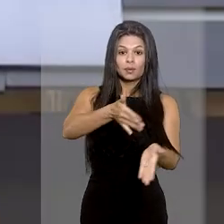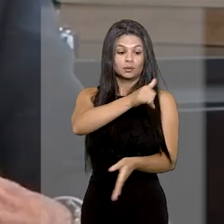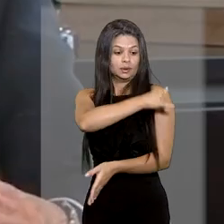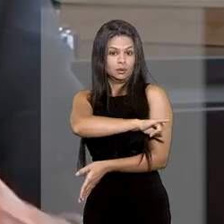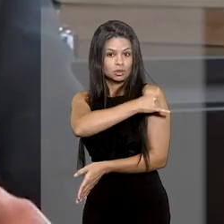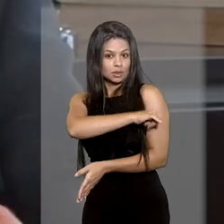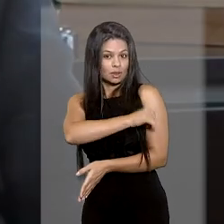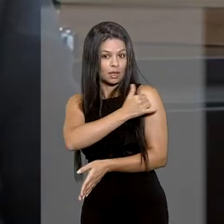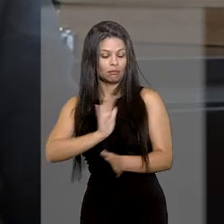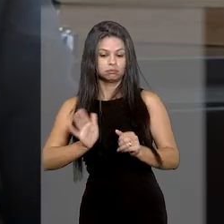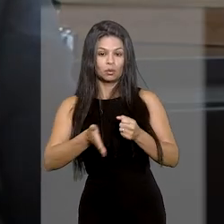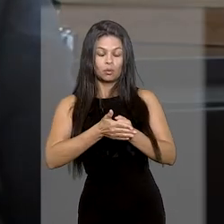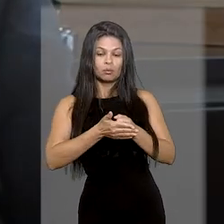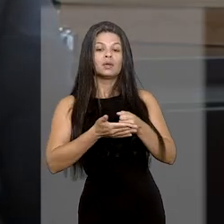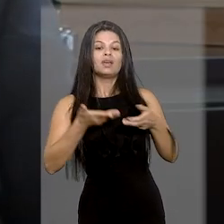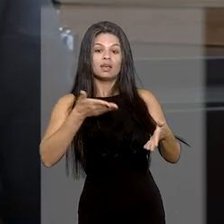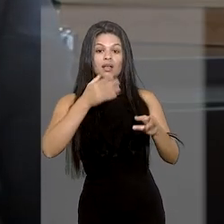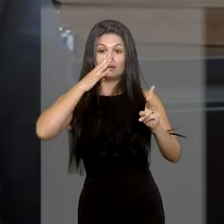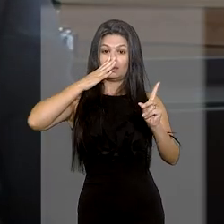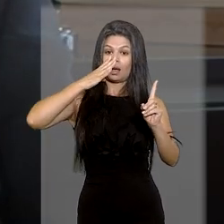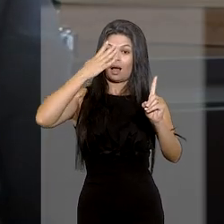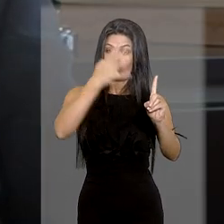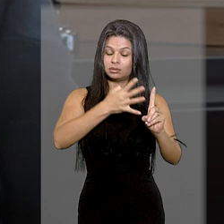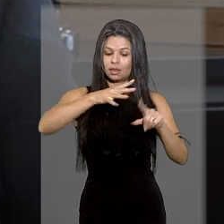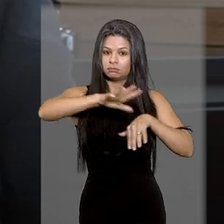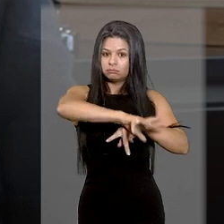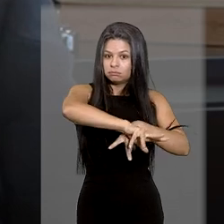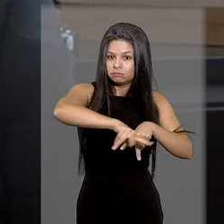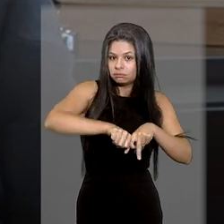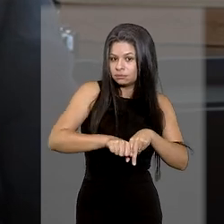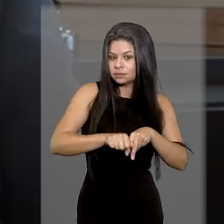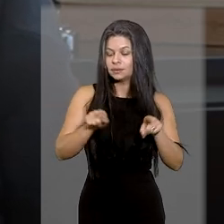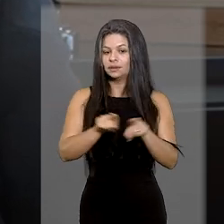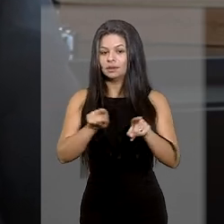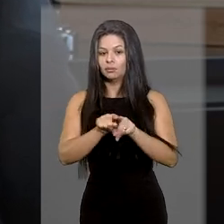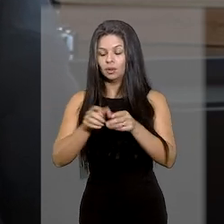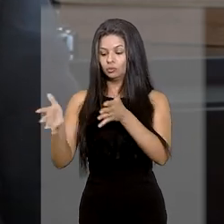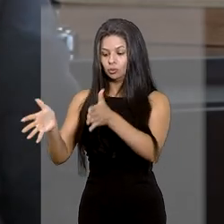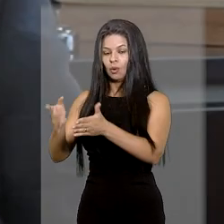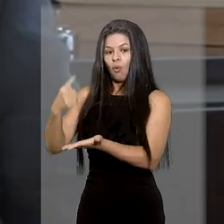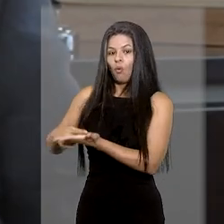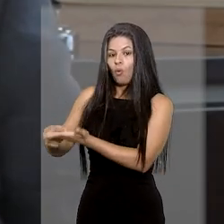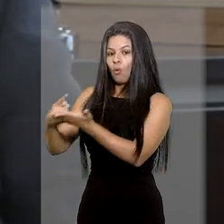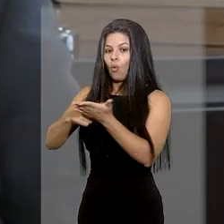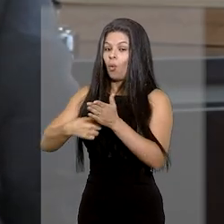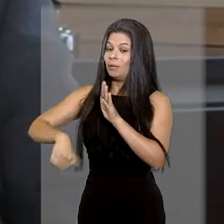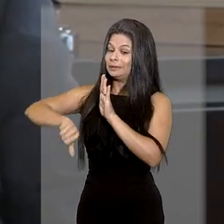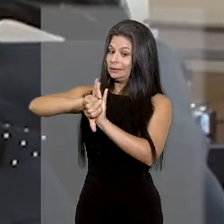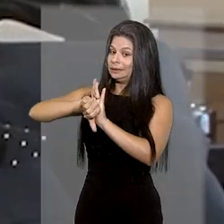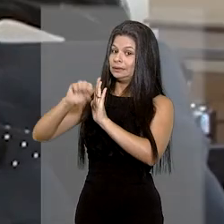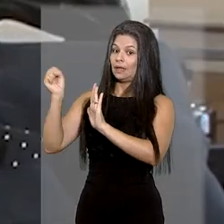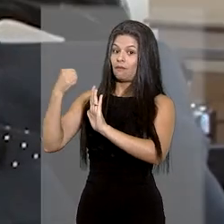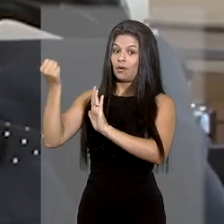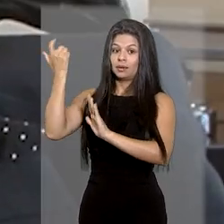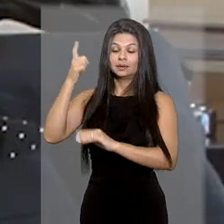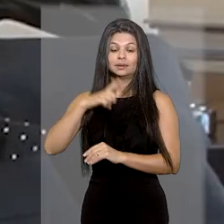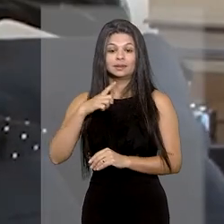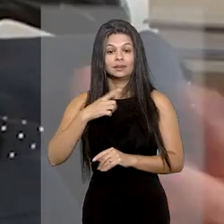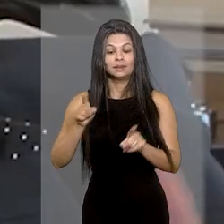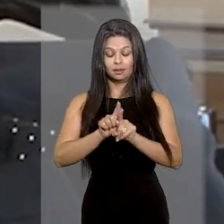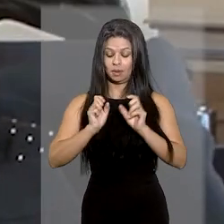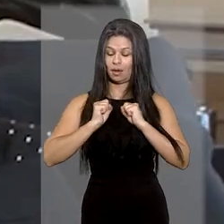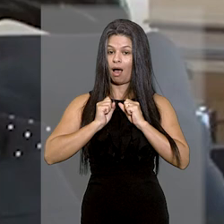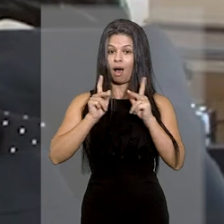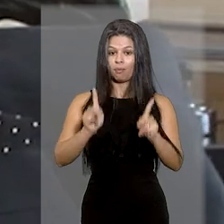é acusado de corrupção passiva lavagem de dinheiro e participação em organização criminosa em razão